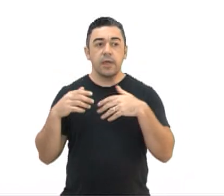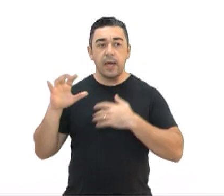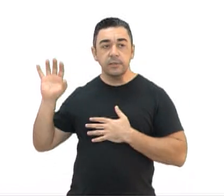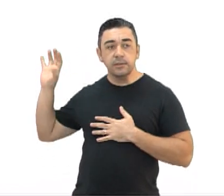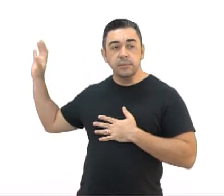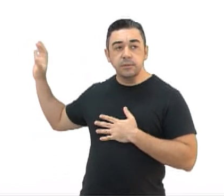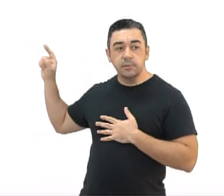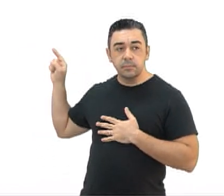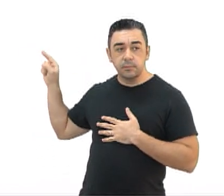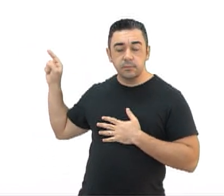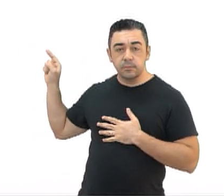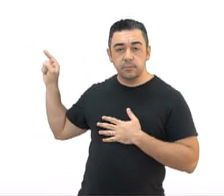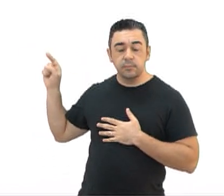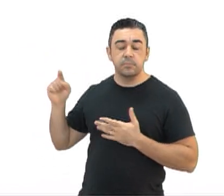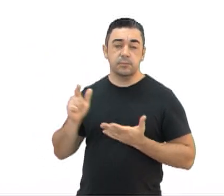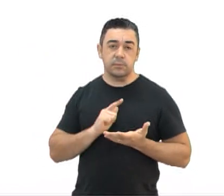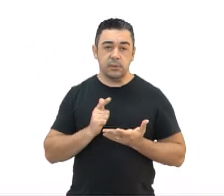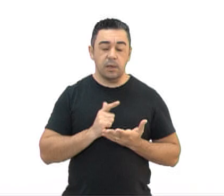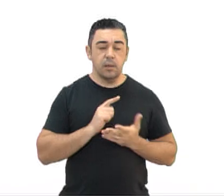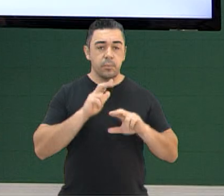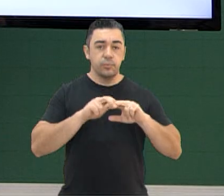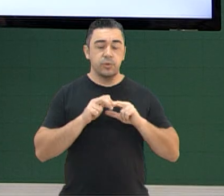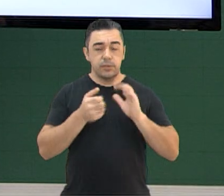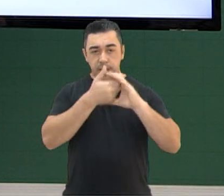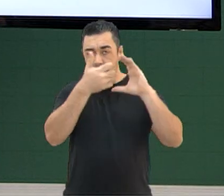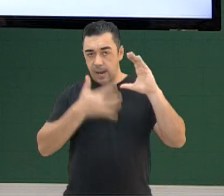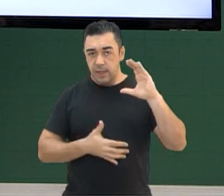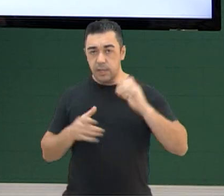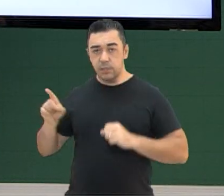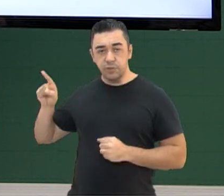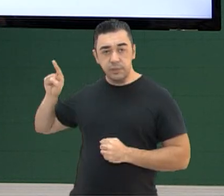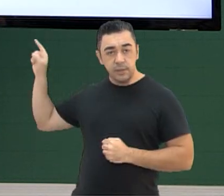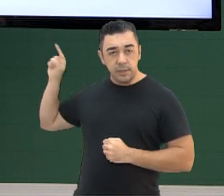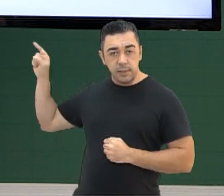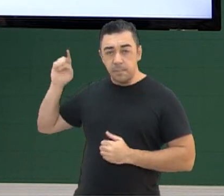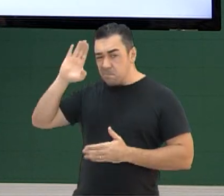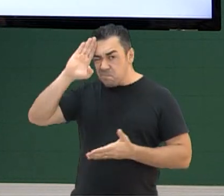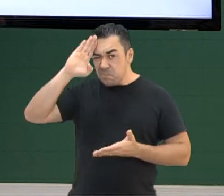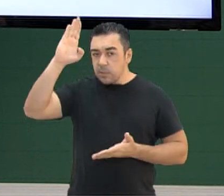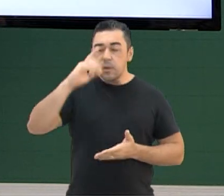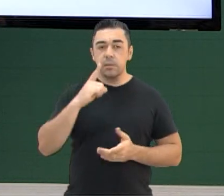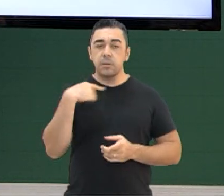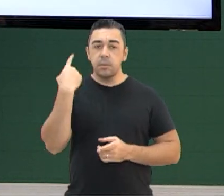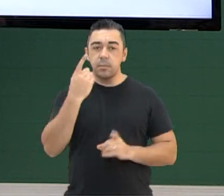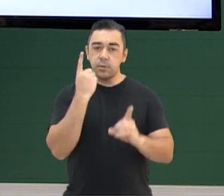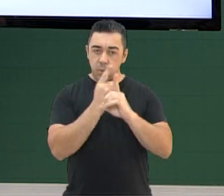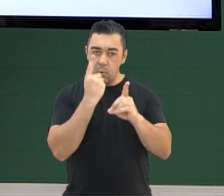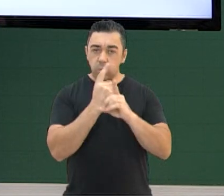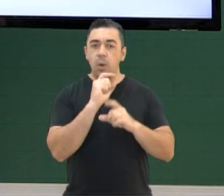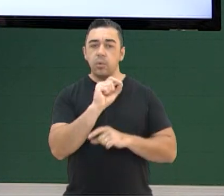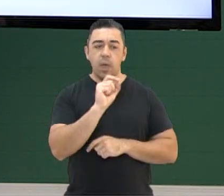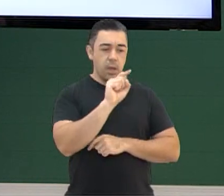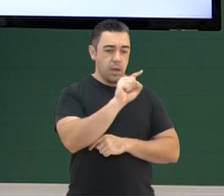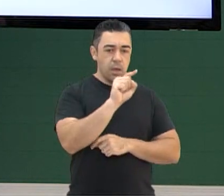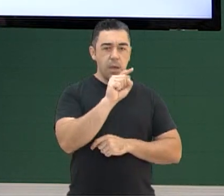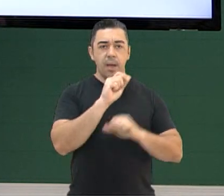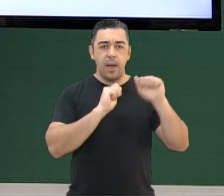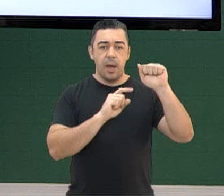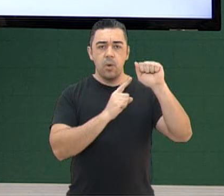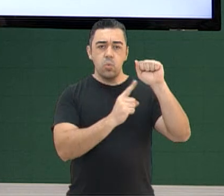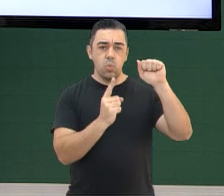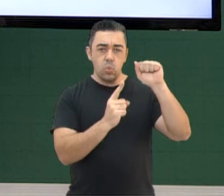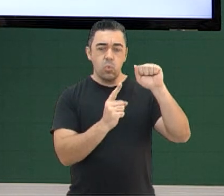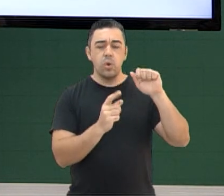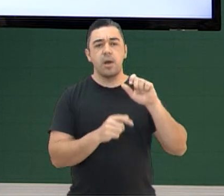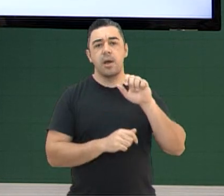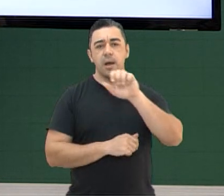forma. Tá? Então, ela vai ter essa característica. Depois eu consigo descobrir esses elementos. Quem que é meu A11? Quem